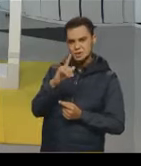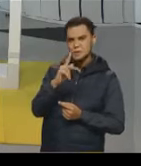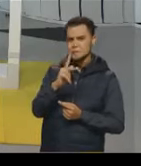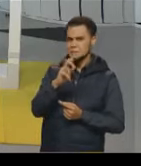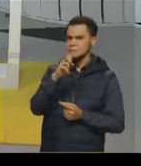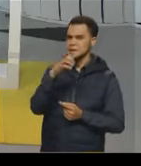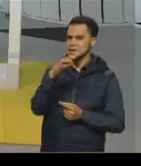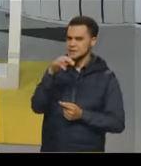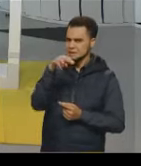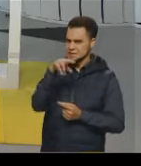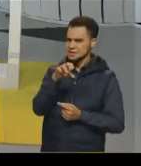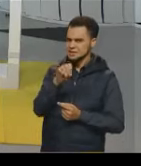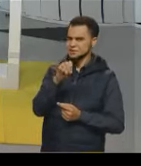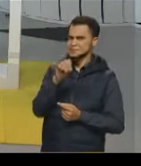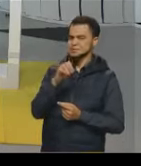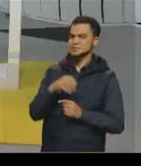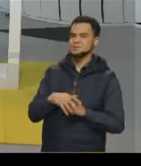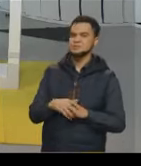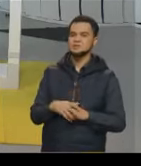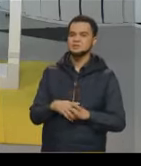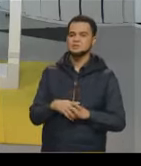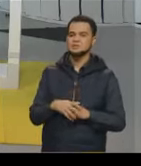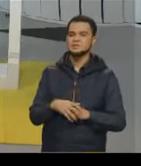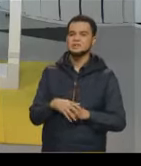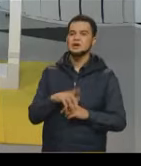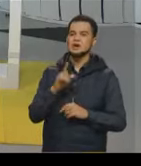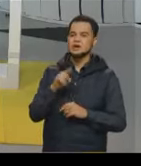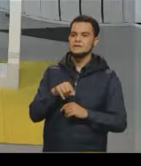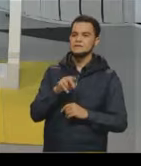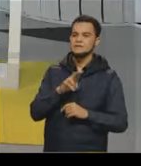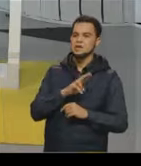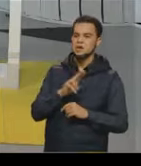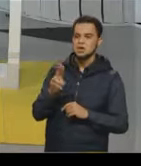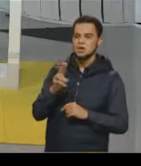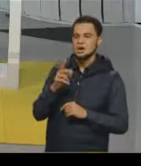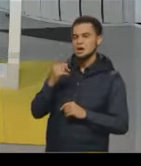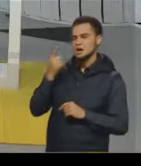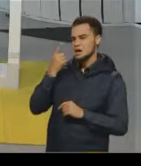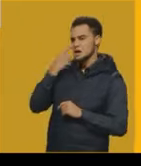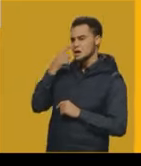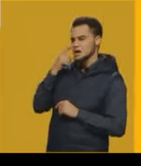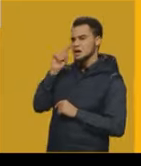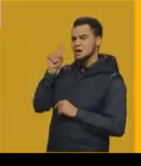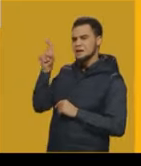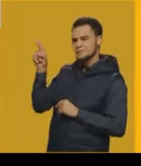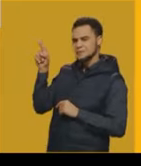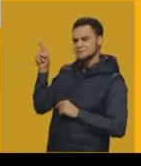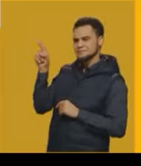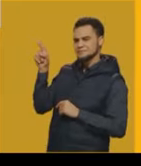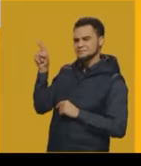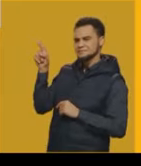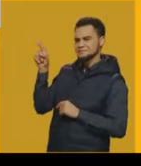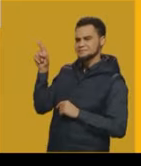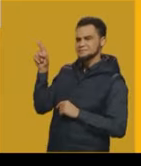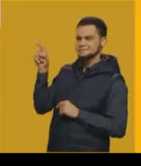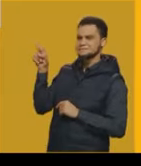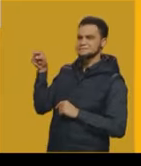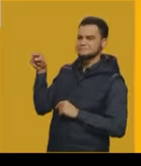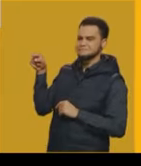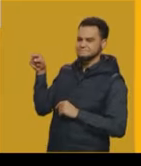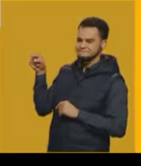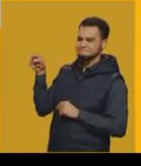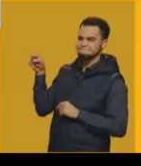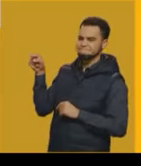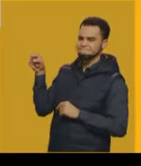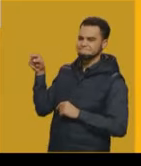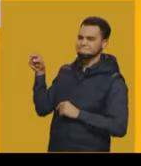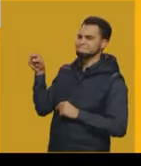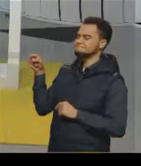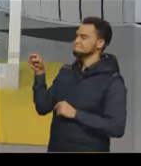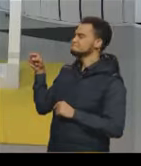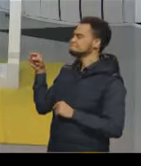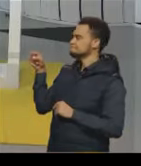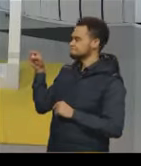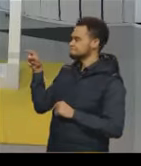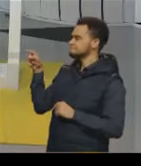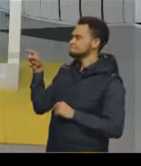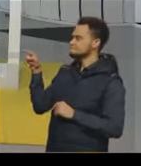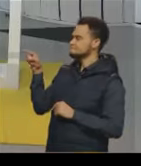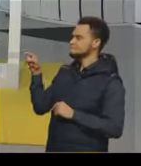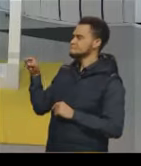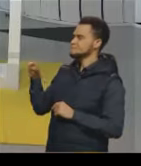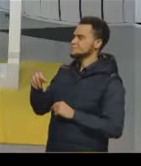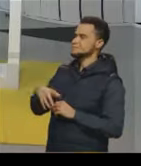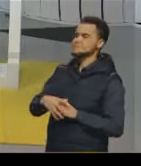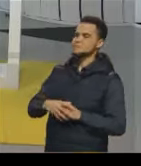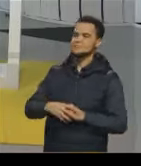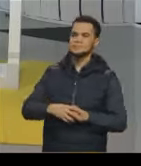daqui seria o nome dessa estrutura, 2 metil pentano. Agora, vamos tentar trabalhar essa próxima